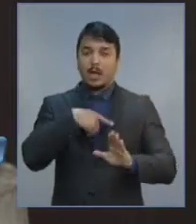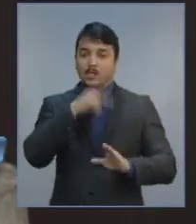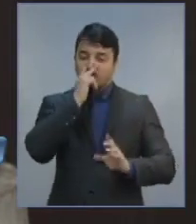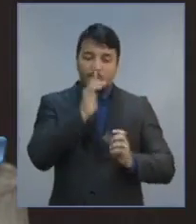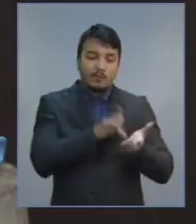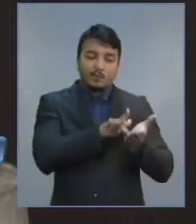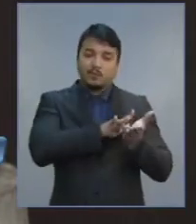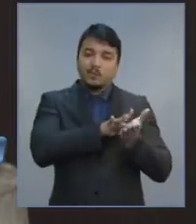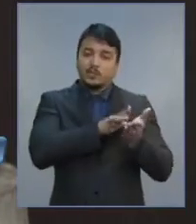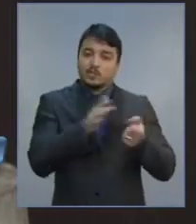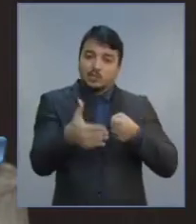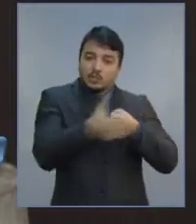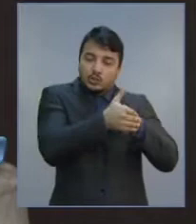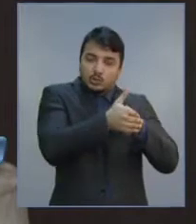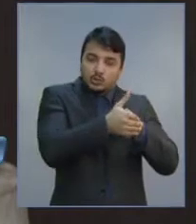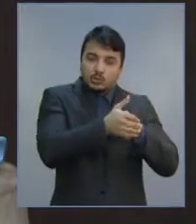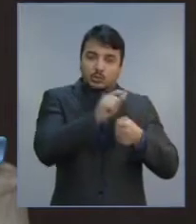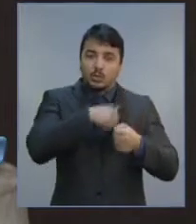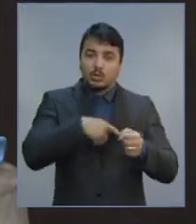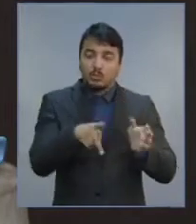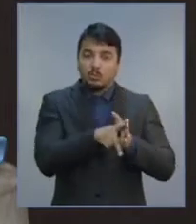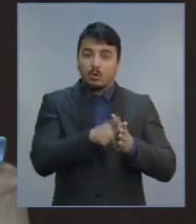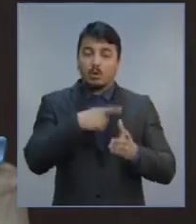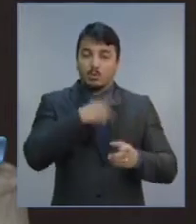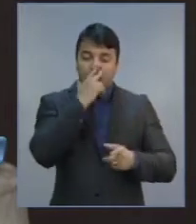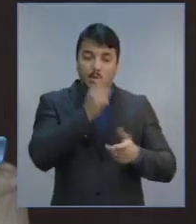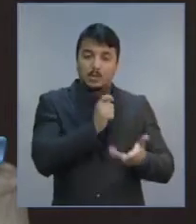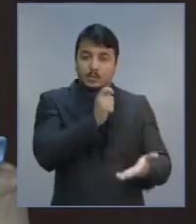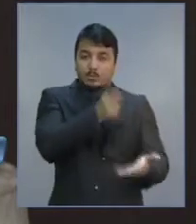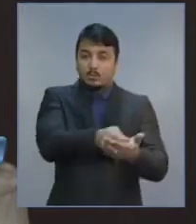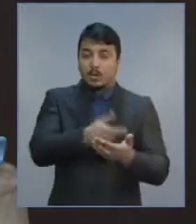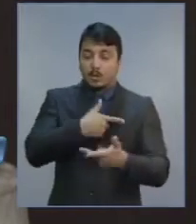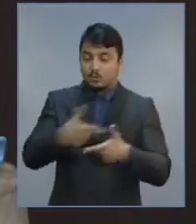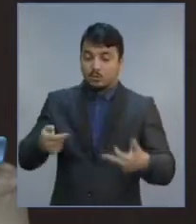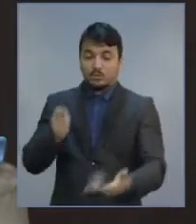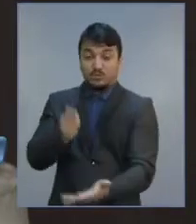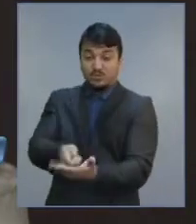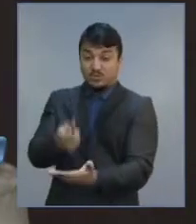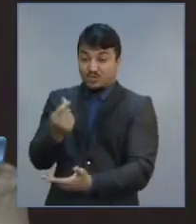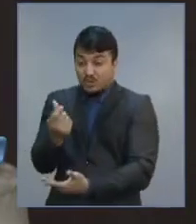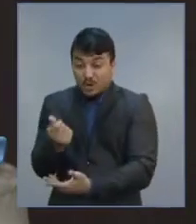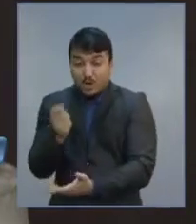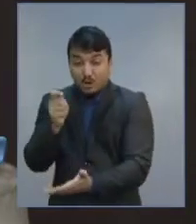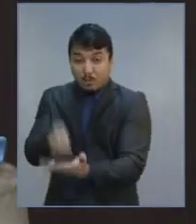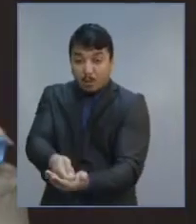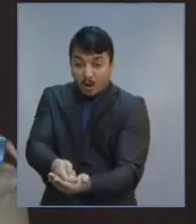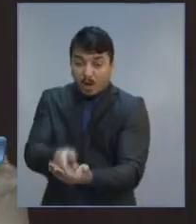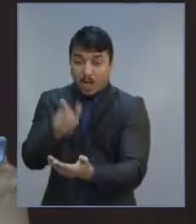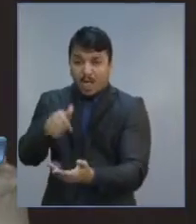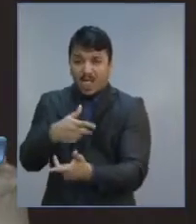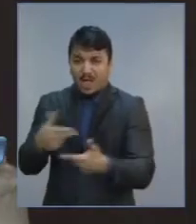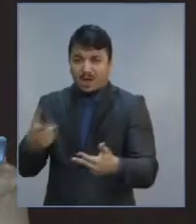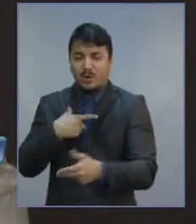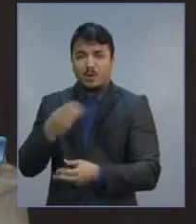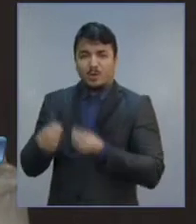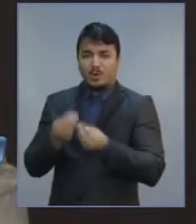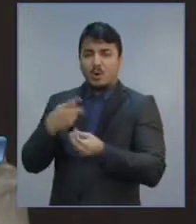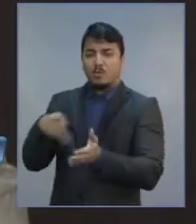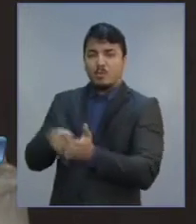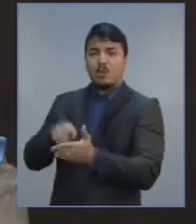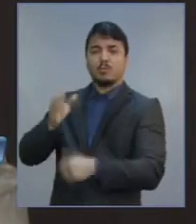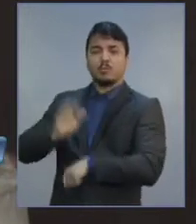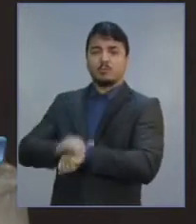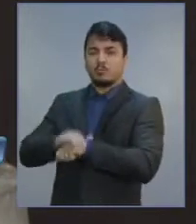travestida de compensação material estabelecer sanção